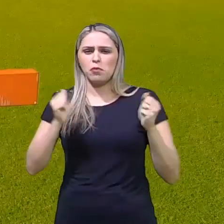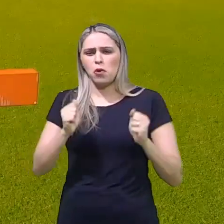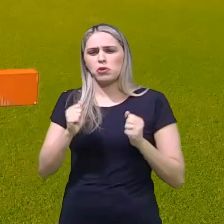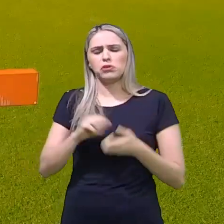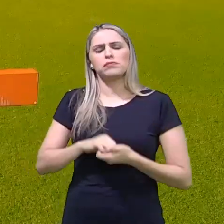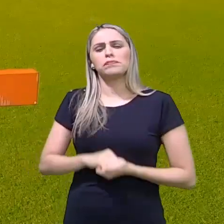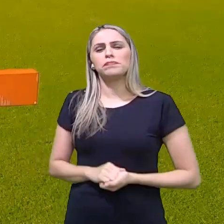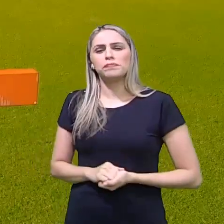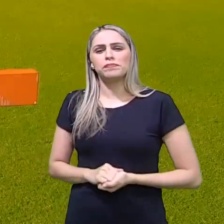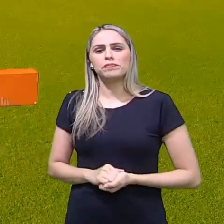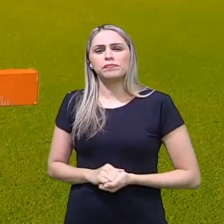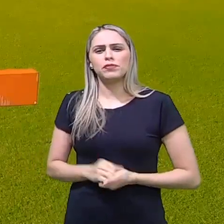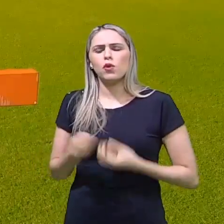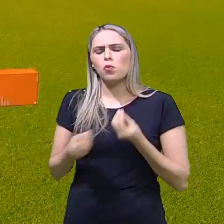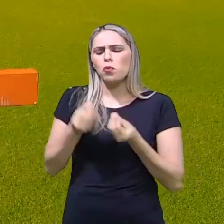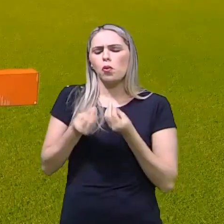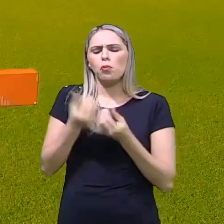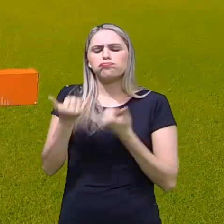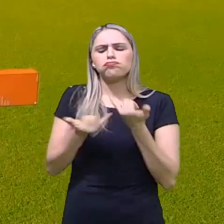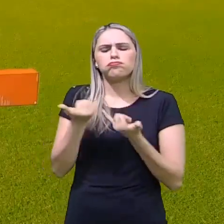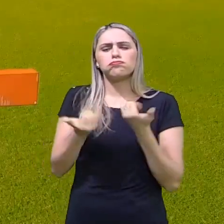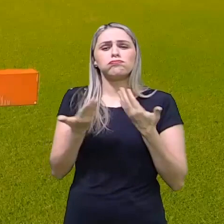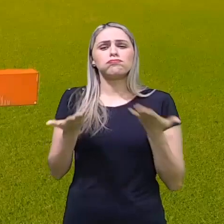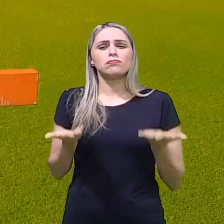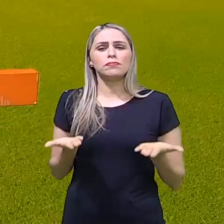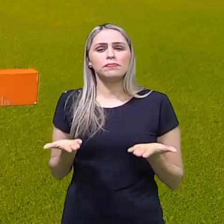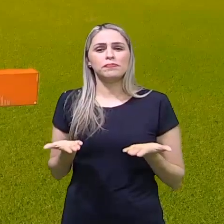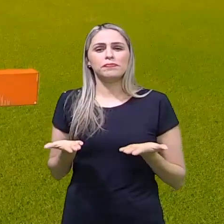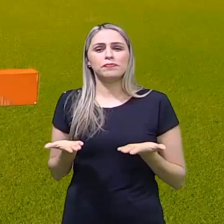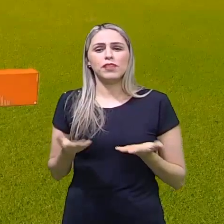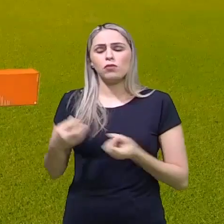né, professor? Como é que muito vai ser legal. A brincadeira? Vamos fazer o seguinte. Ensina aí.